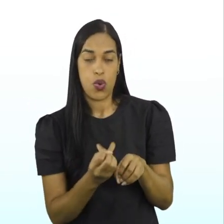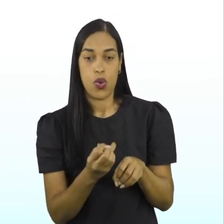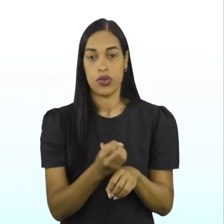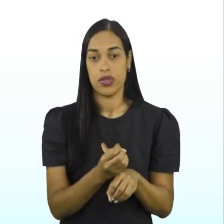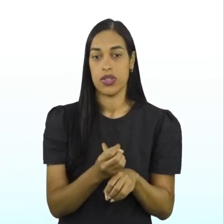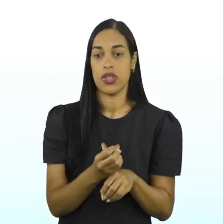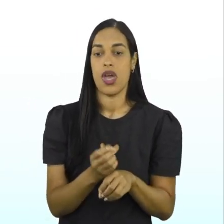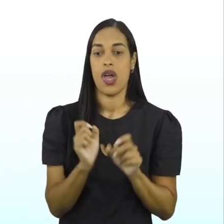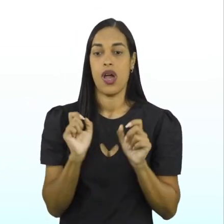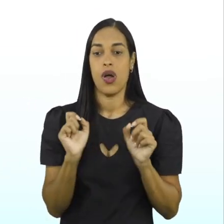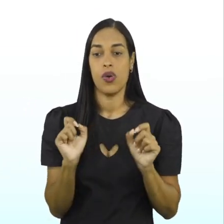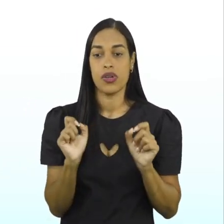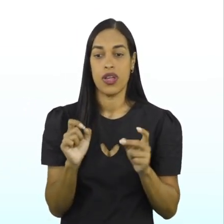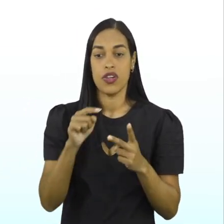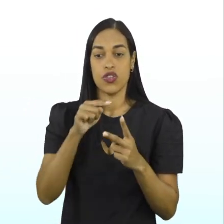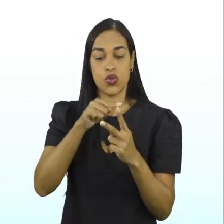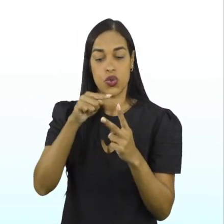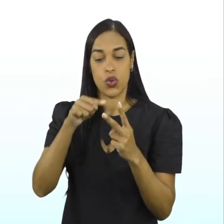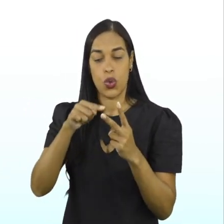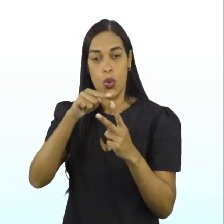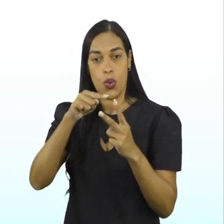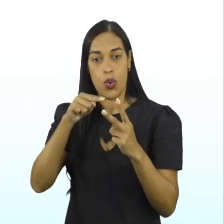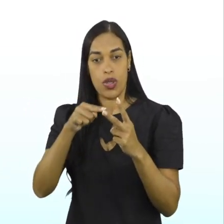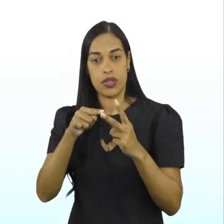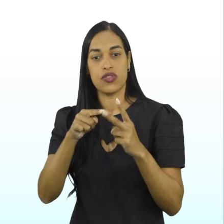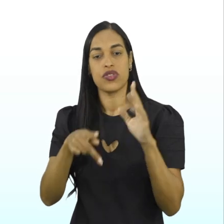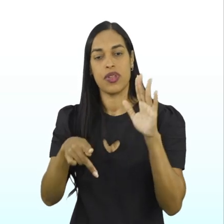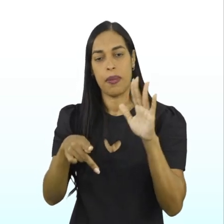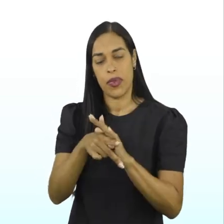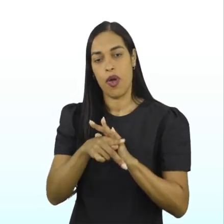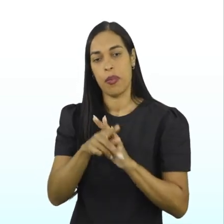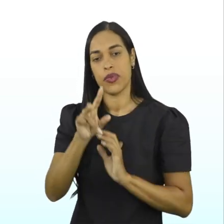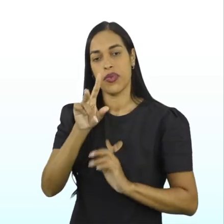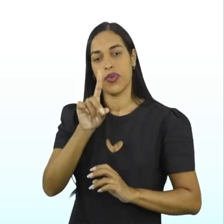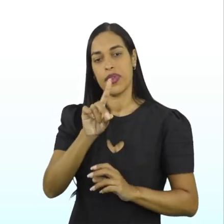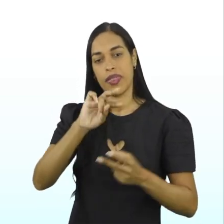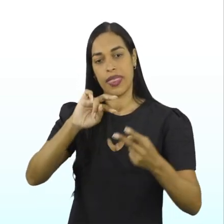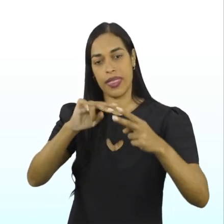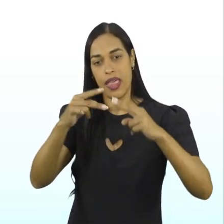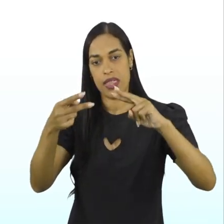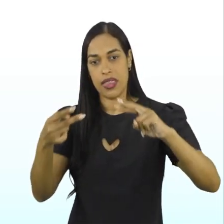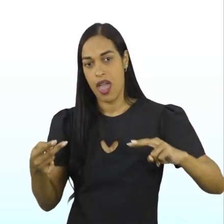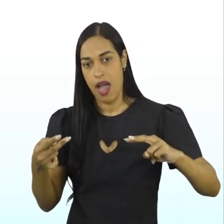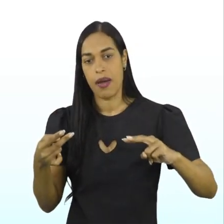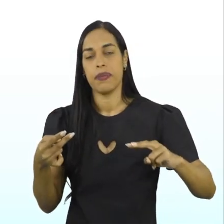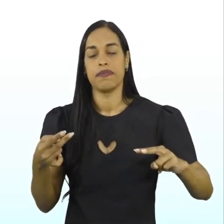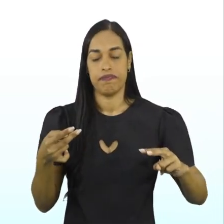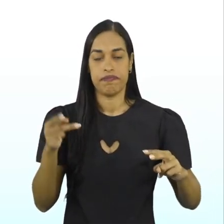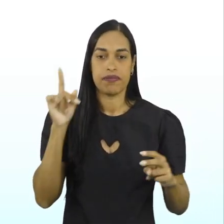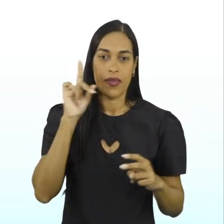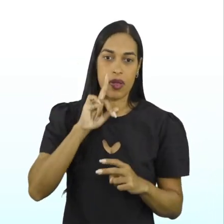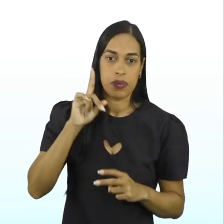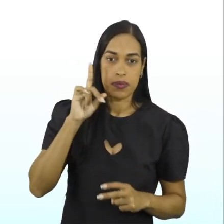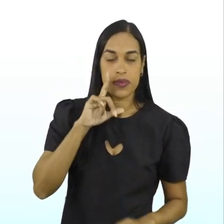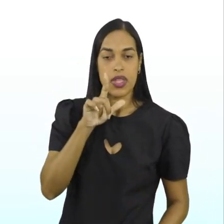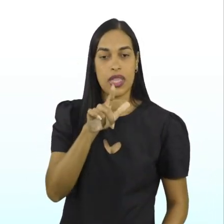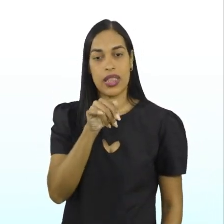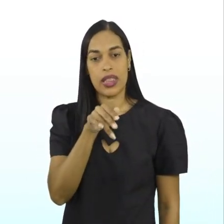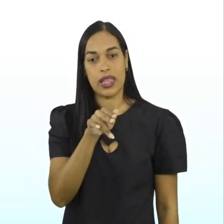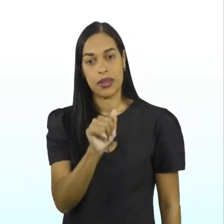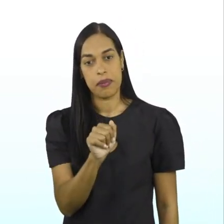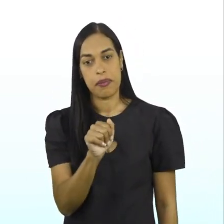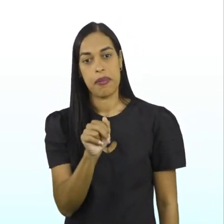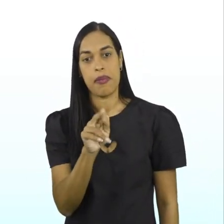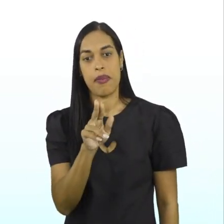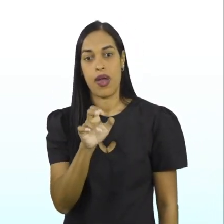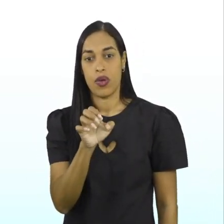uma das duas organelas que tem DNA próprio. Porque, segundo a norte-americana Lynn Margulis, essa